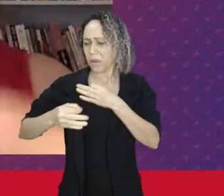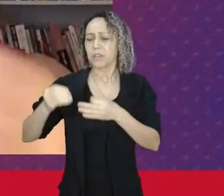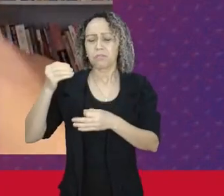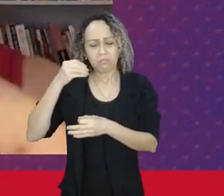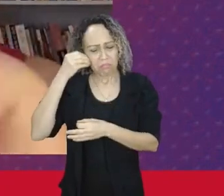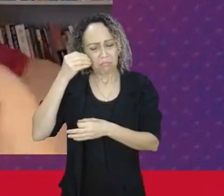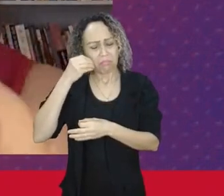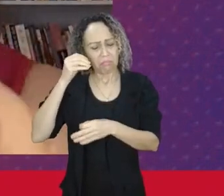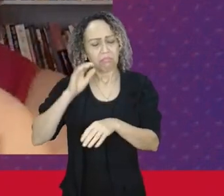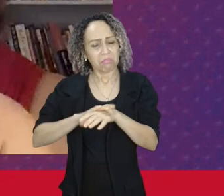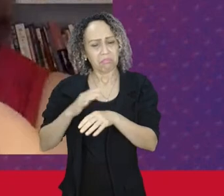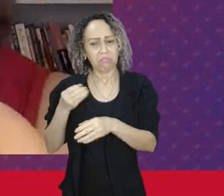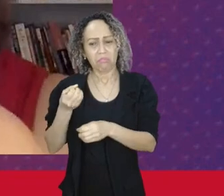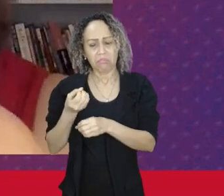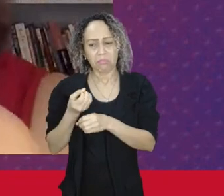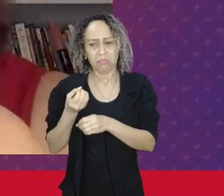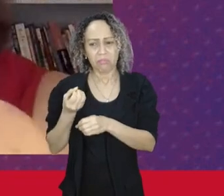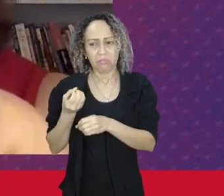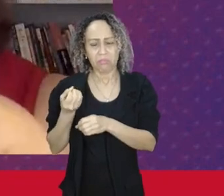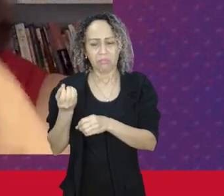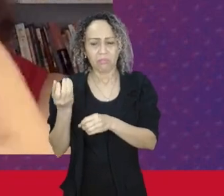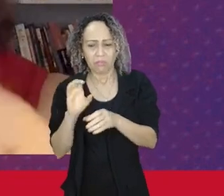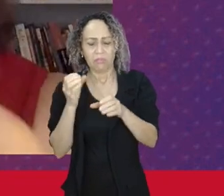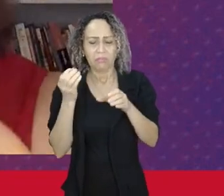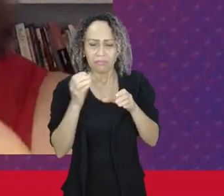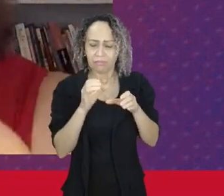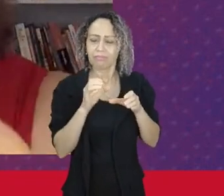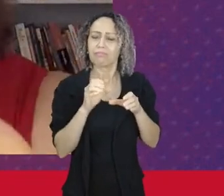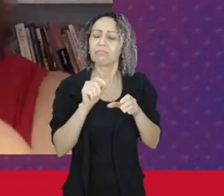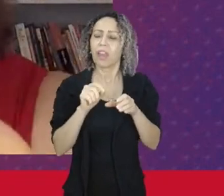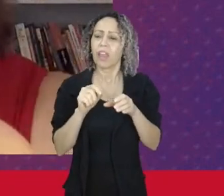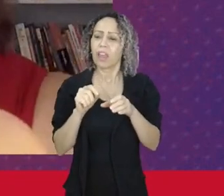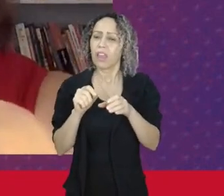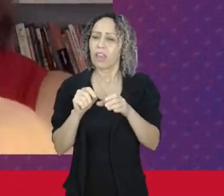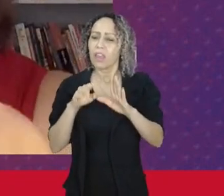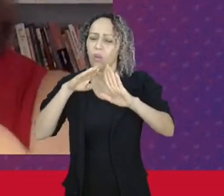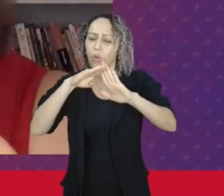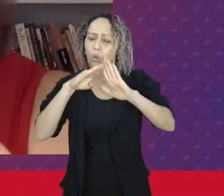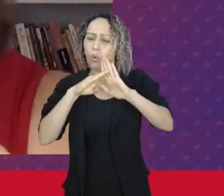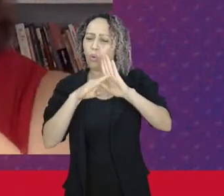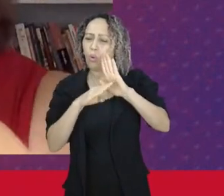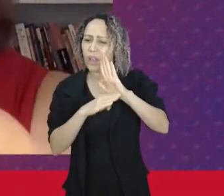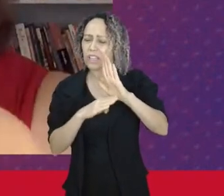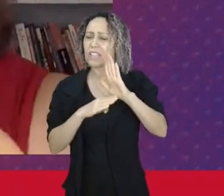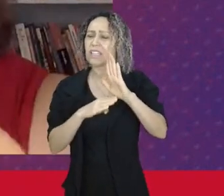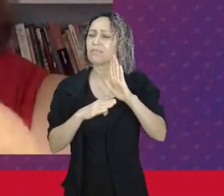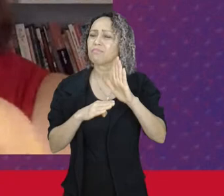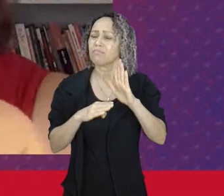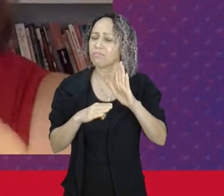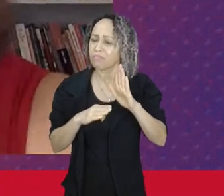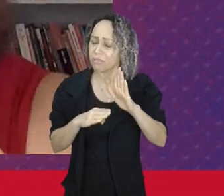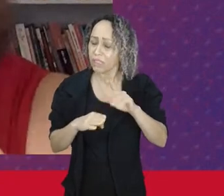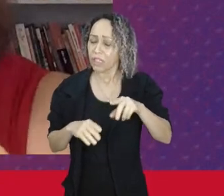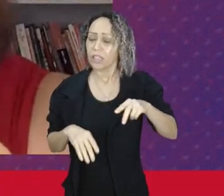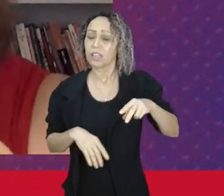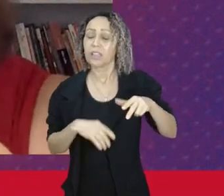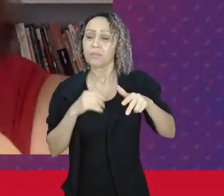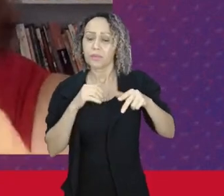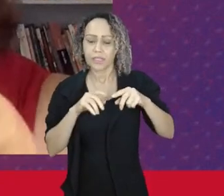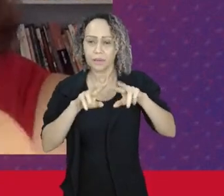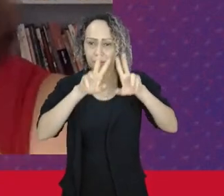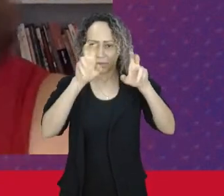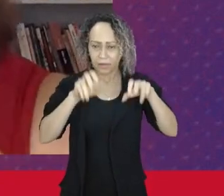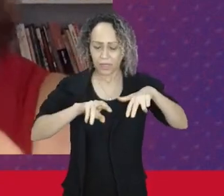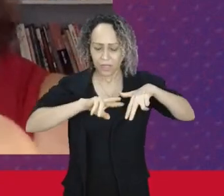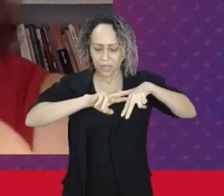demandas. Construir uma agenda urbana que considere essas dimensões de gênero, raciais e de